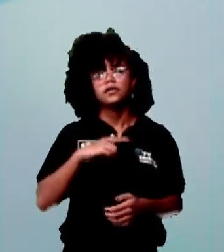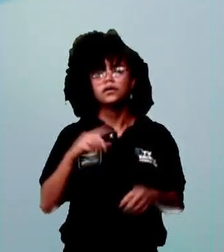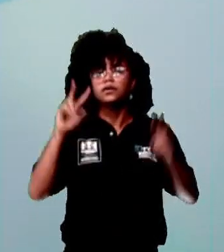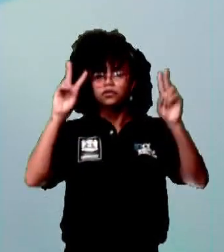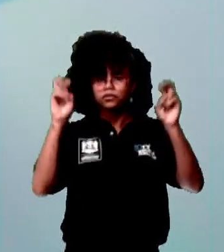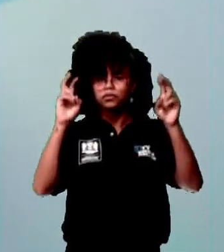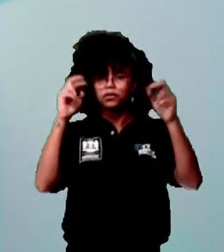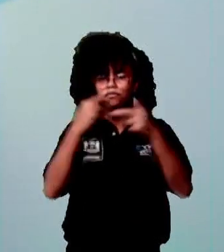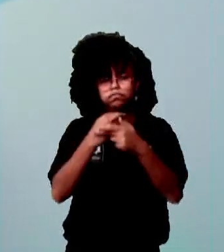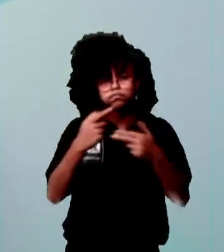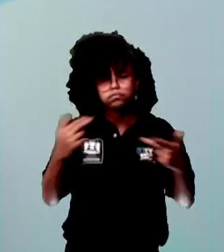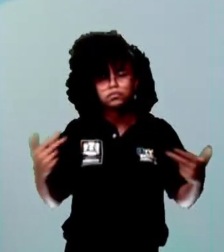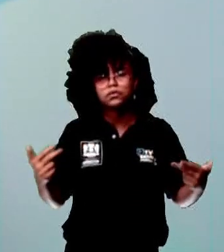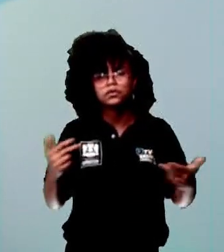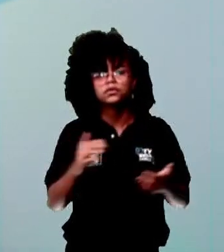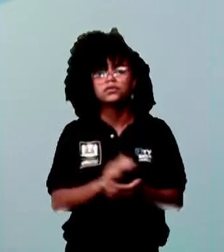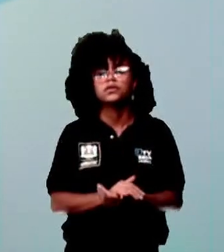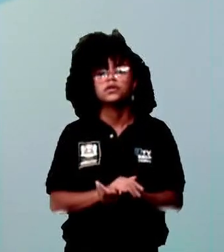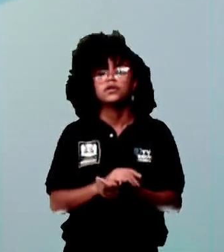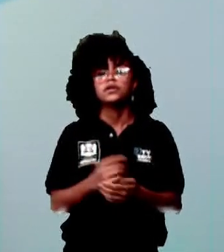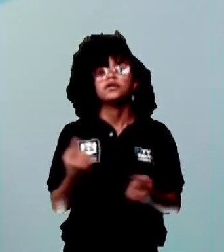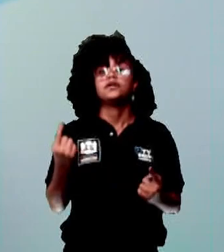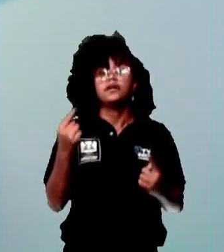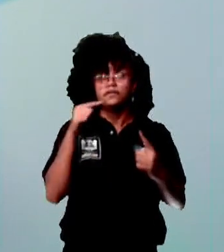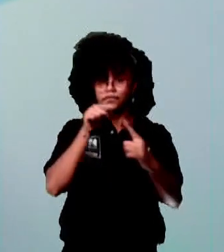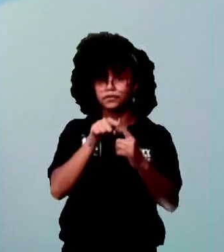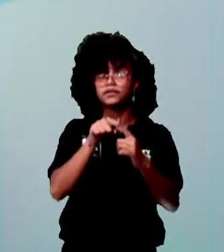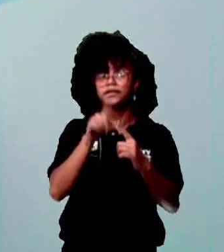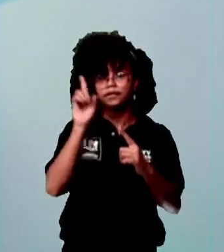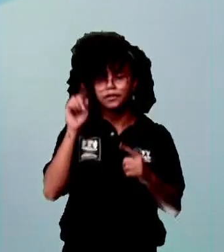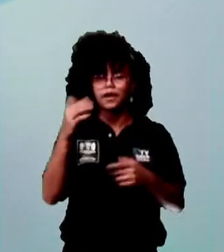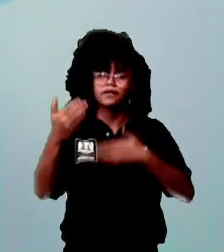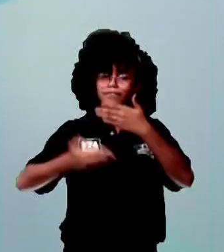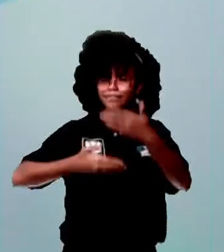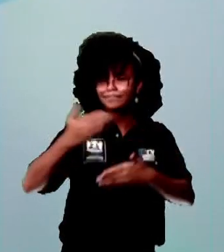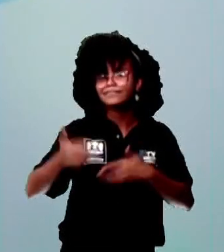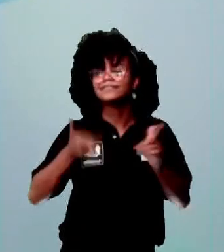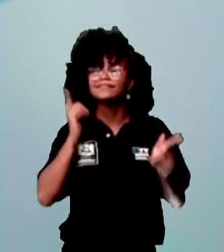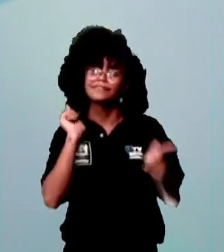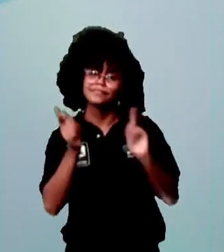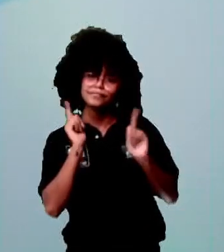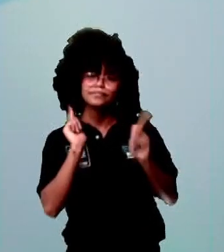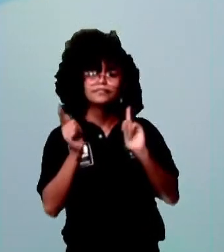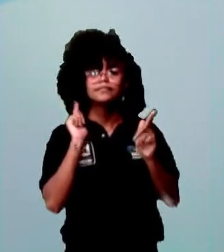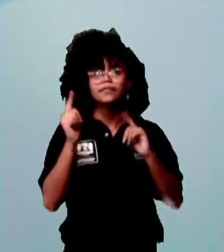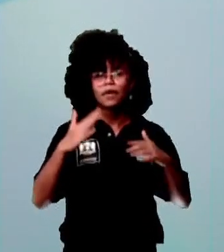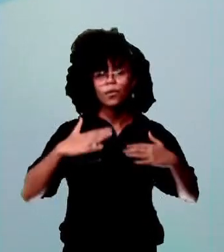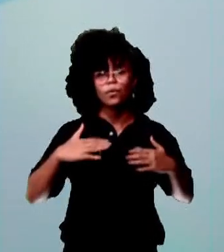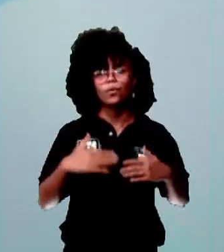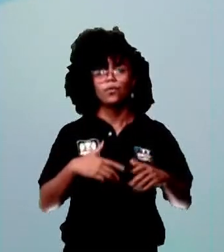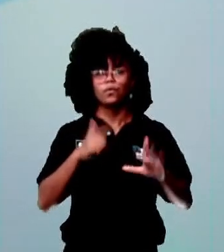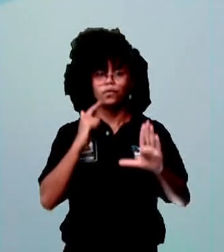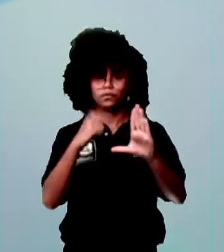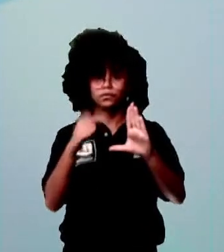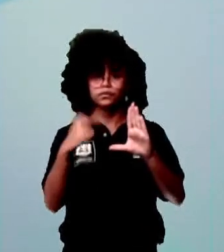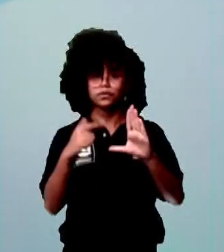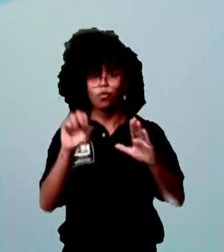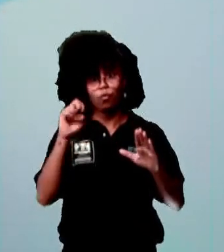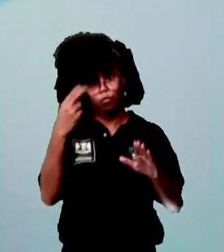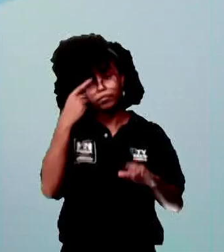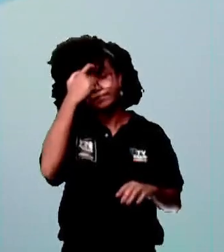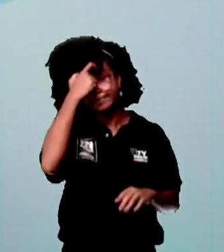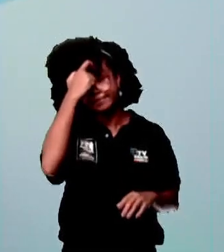são diversos e a finalidade, não é? Vai ser entreter, né? Divertir, vai ser criticar ou